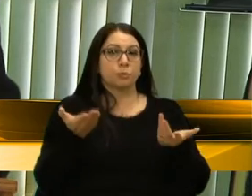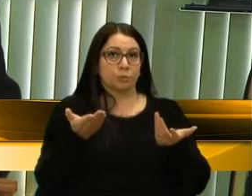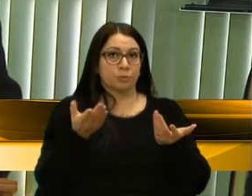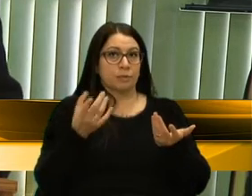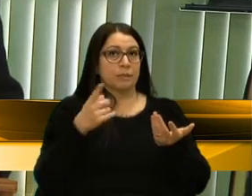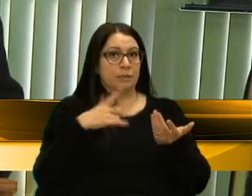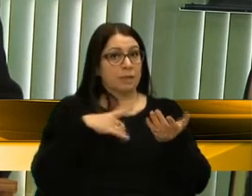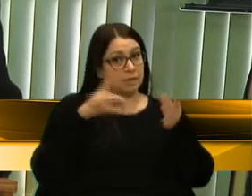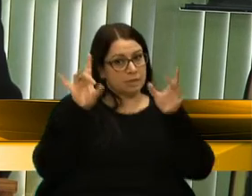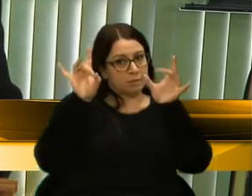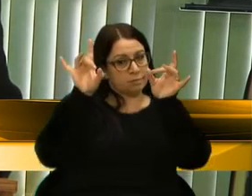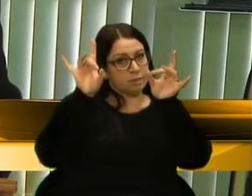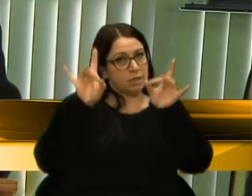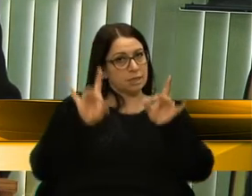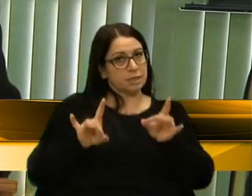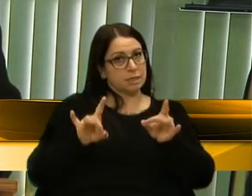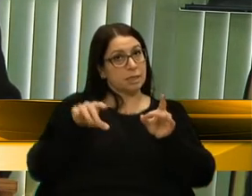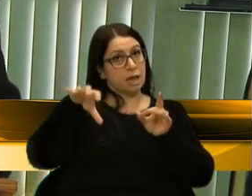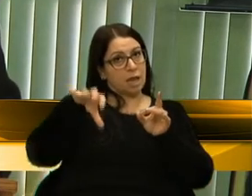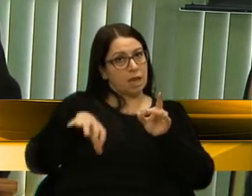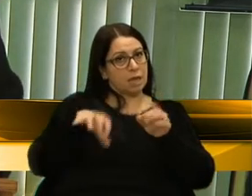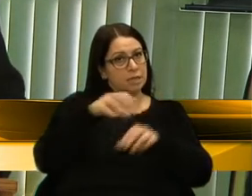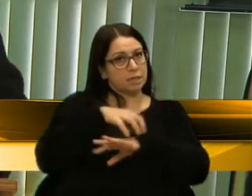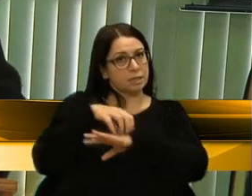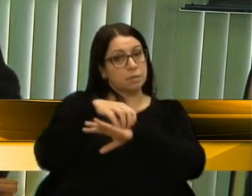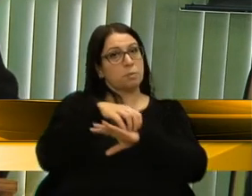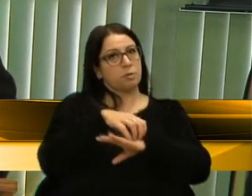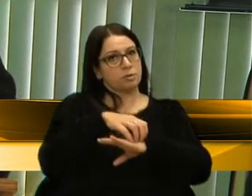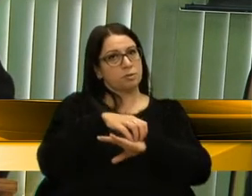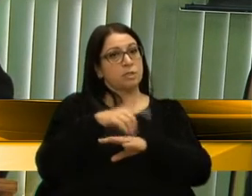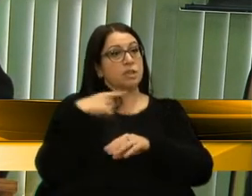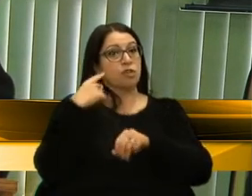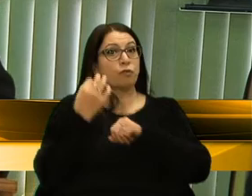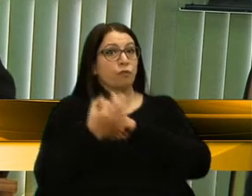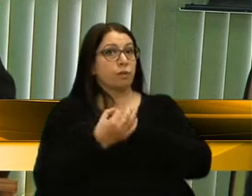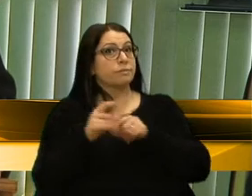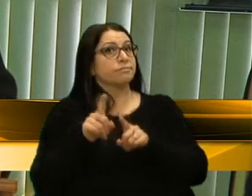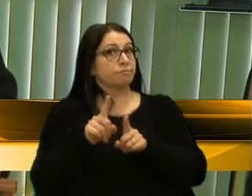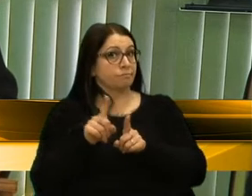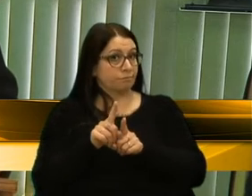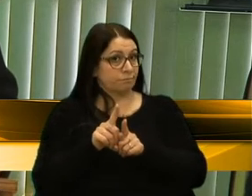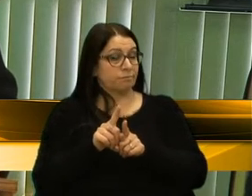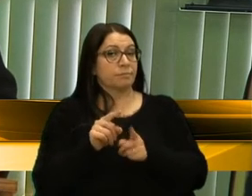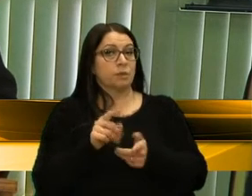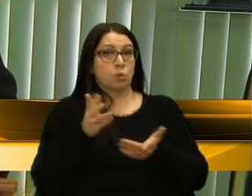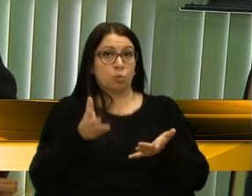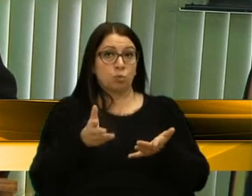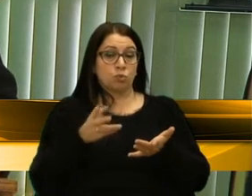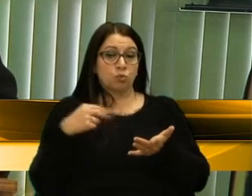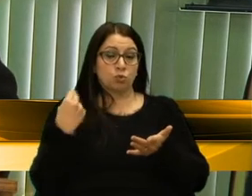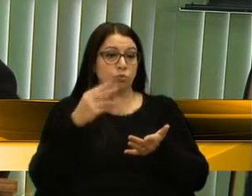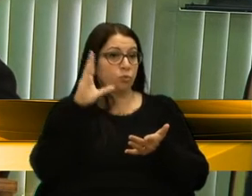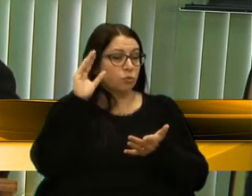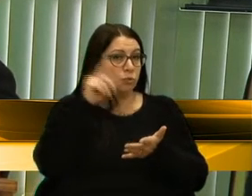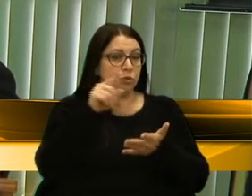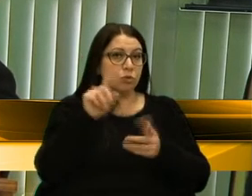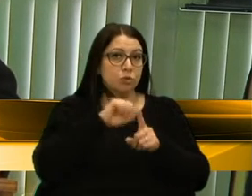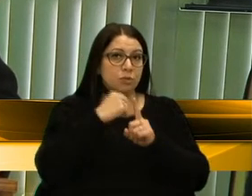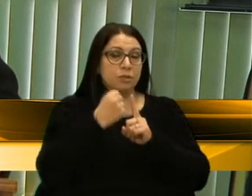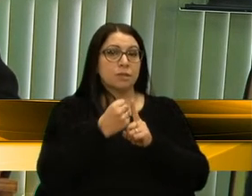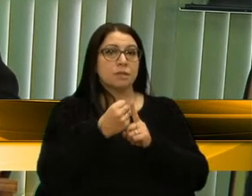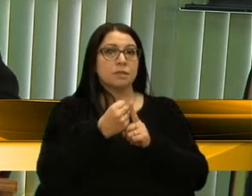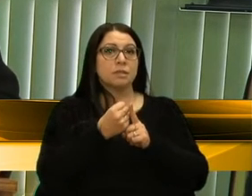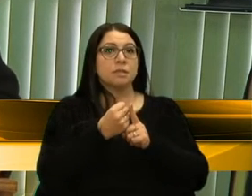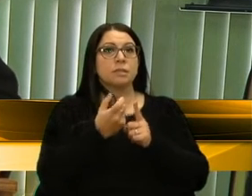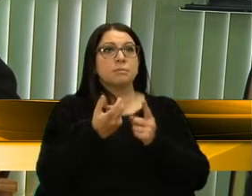ter especialistas na área de transporte e advogados também. E hoje os observatórios sociais eles funcionam muito